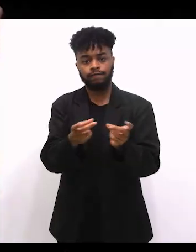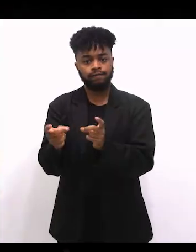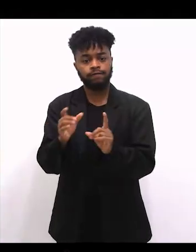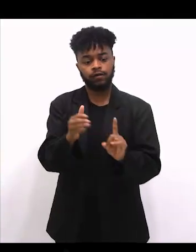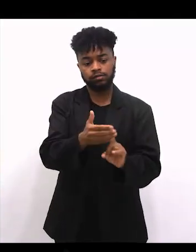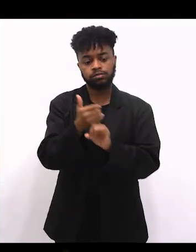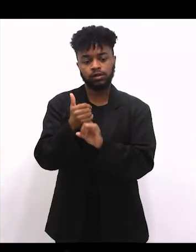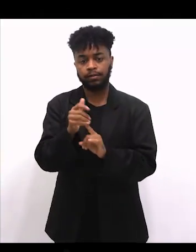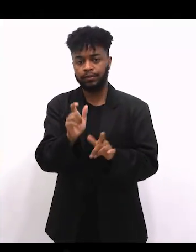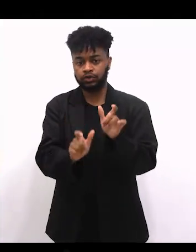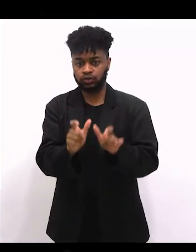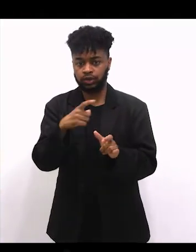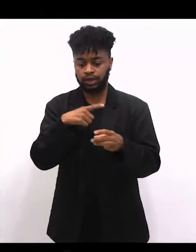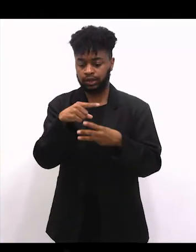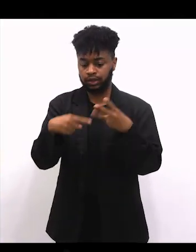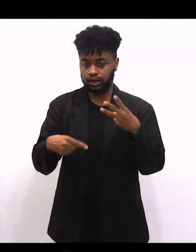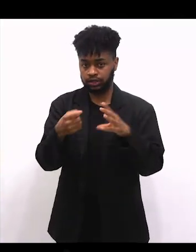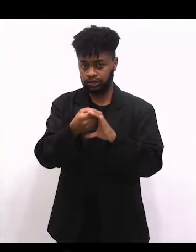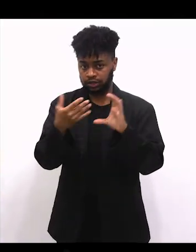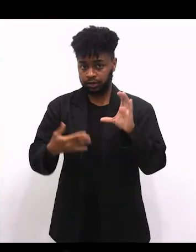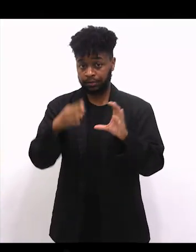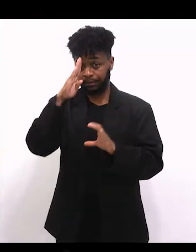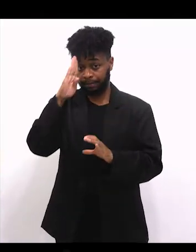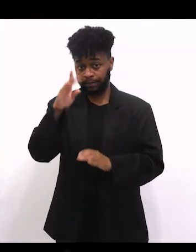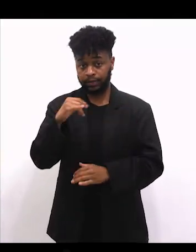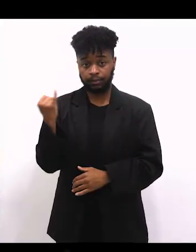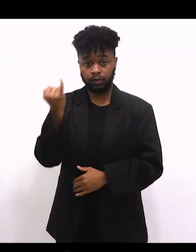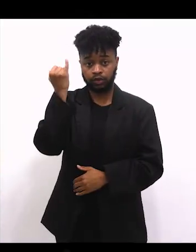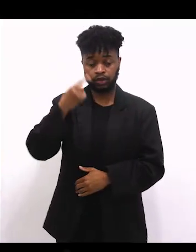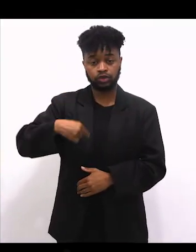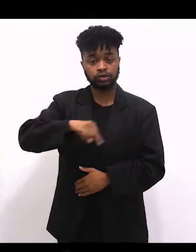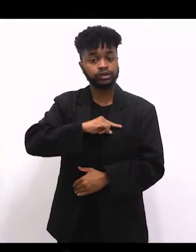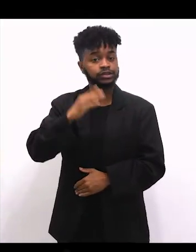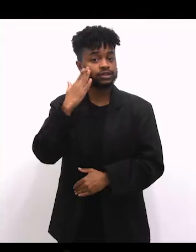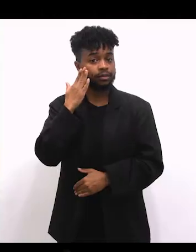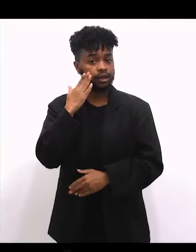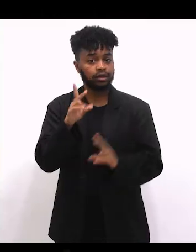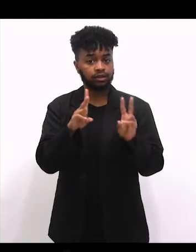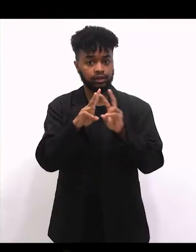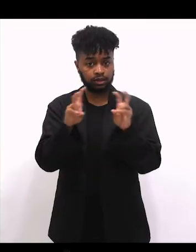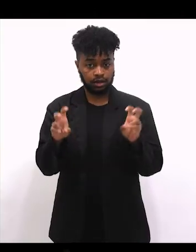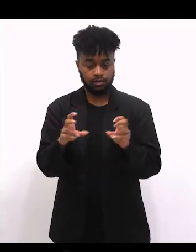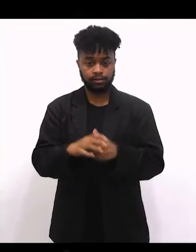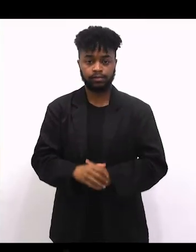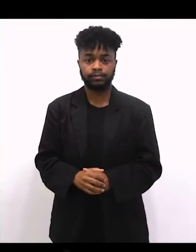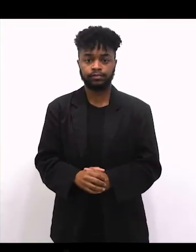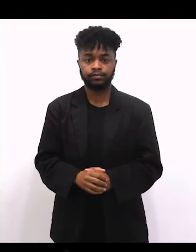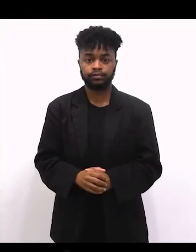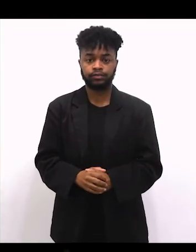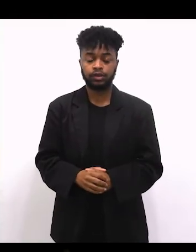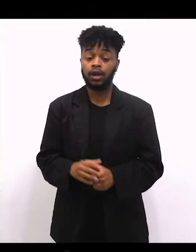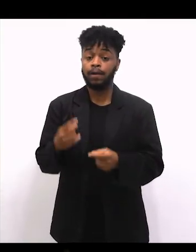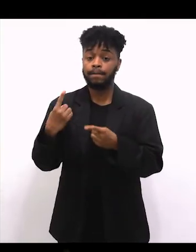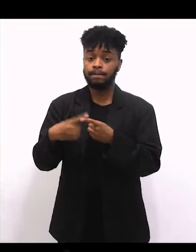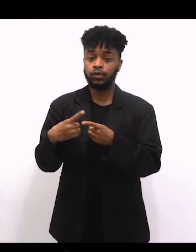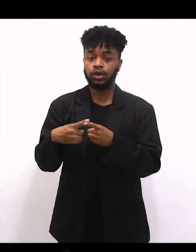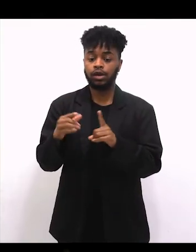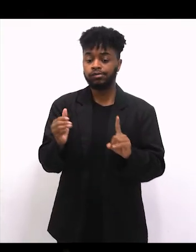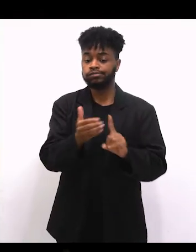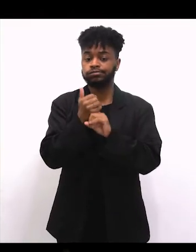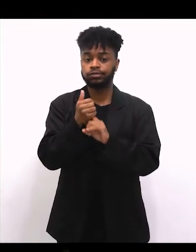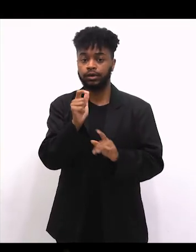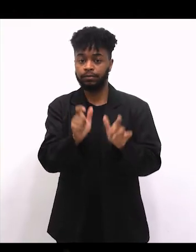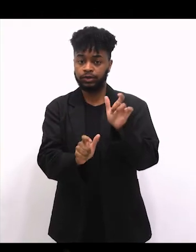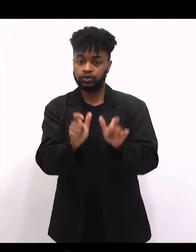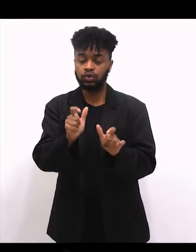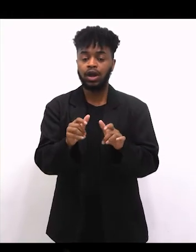Então, são três elementos. E é importante a clareza desses elementos, porque o tráfico de